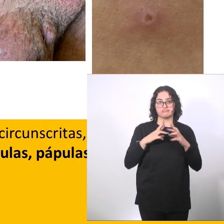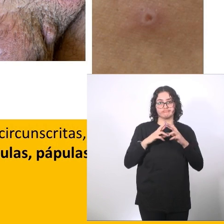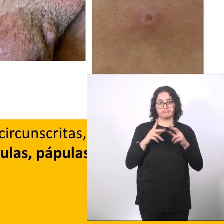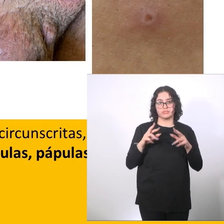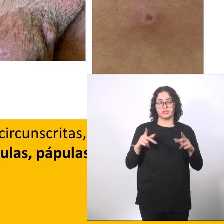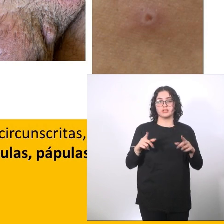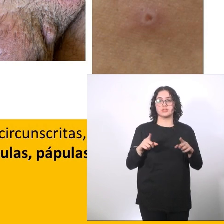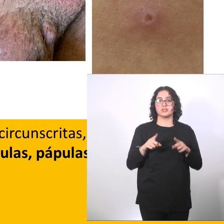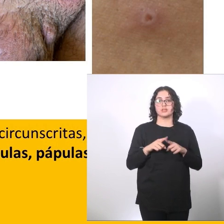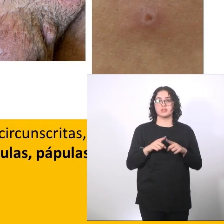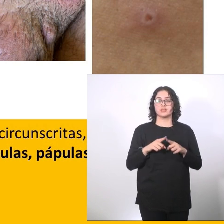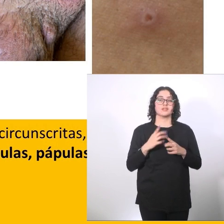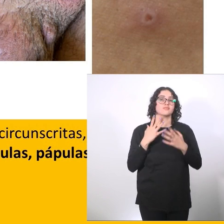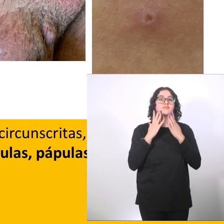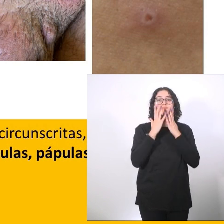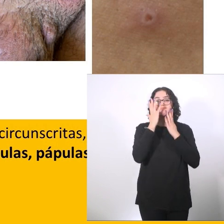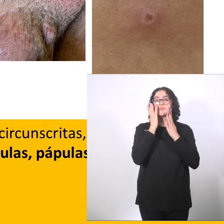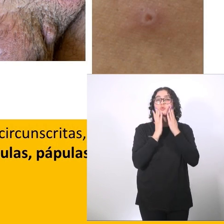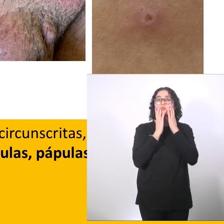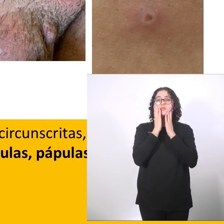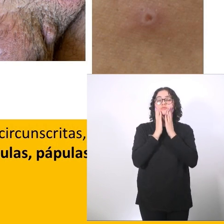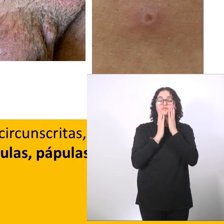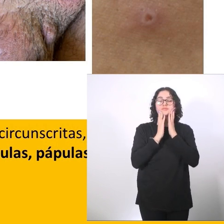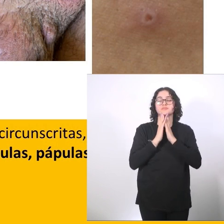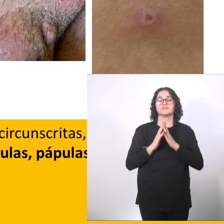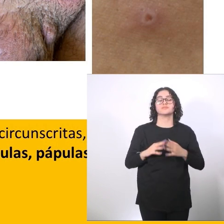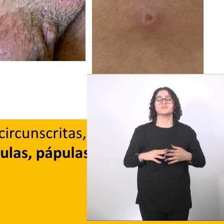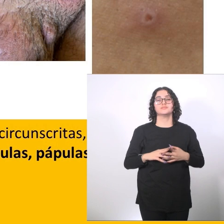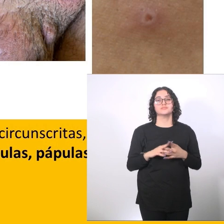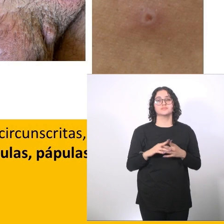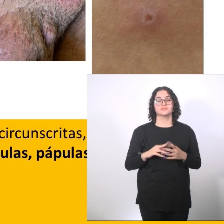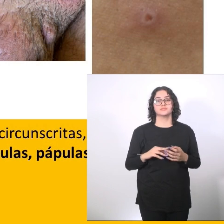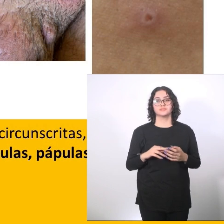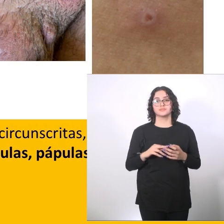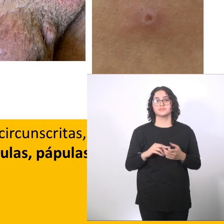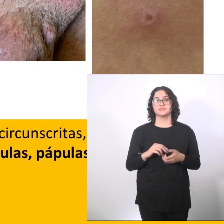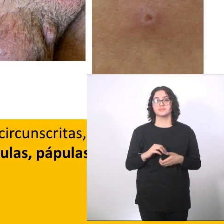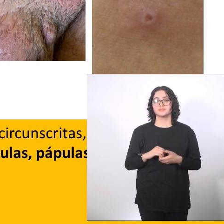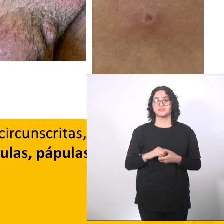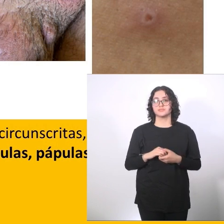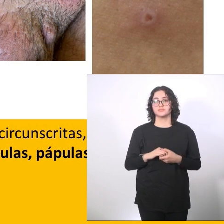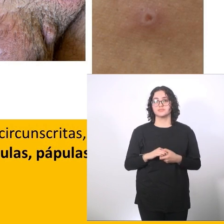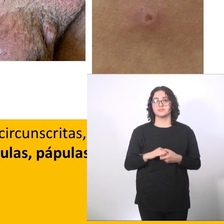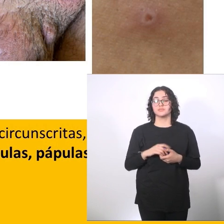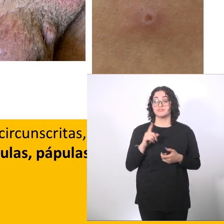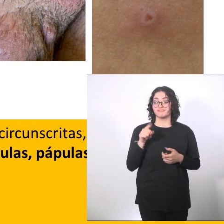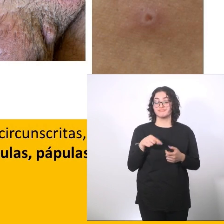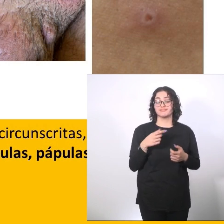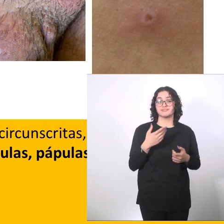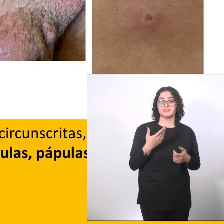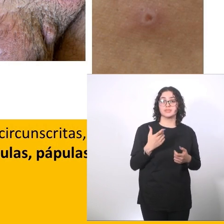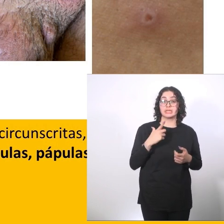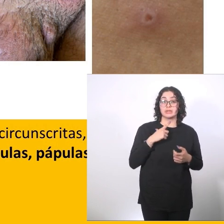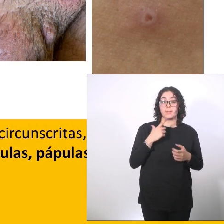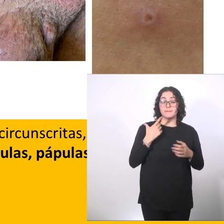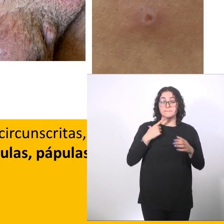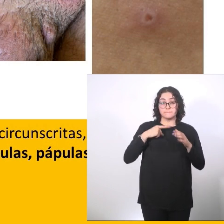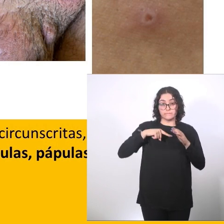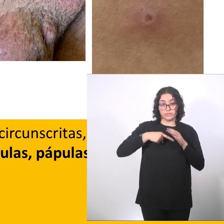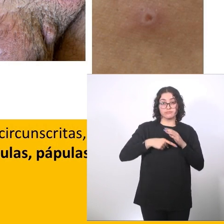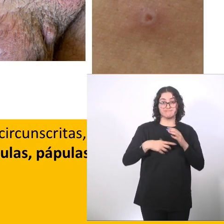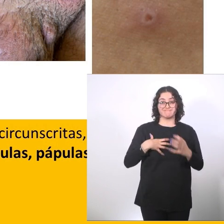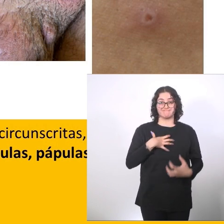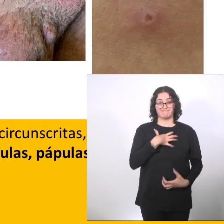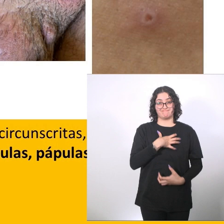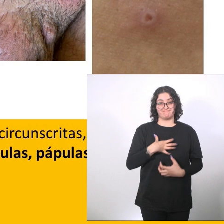nos membros, na face, erupção cutânea aguda, sugestiva de monkeypox, lesões profundas